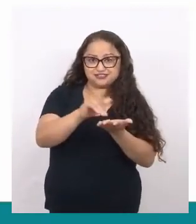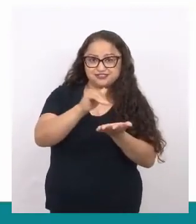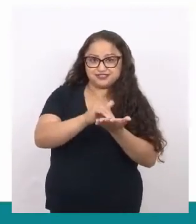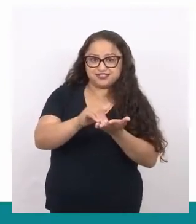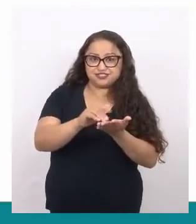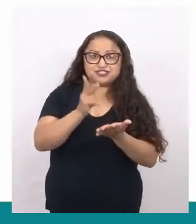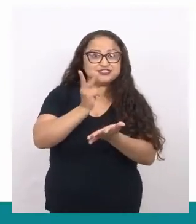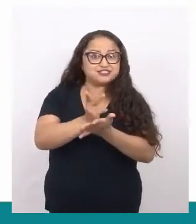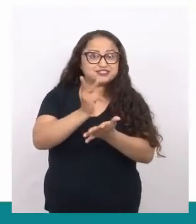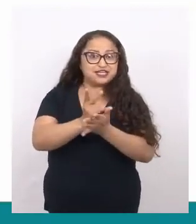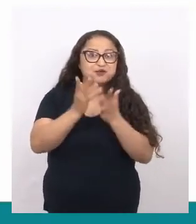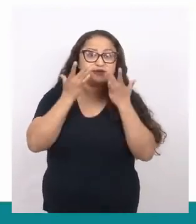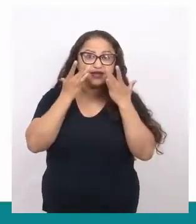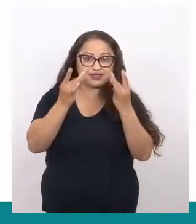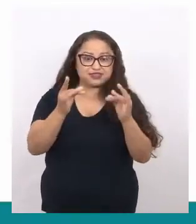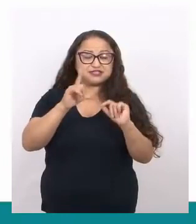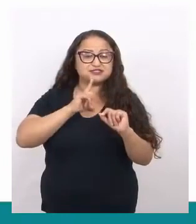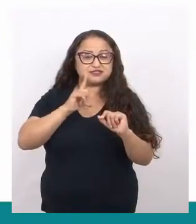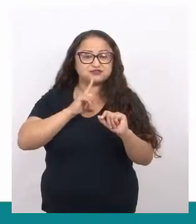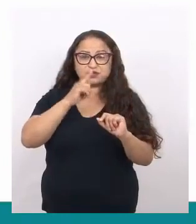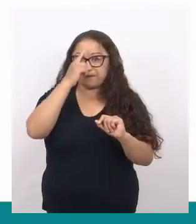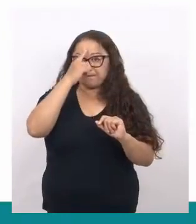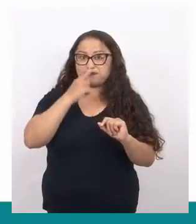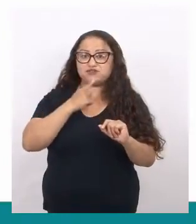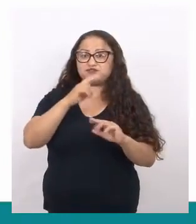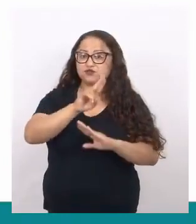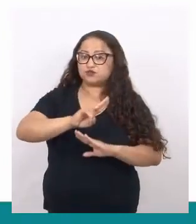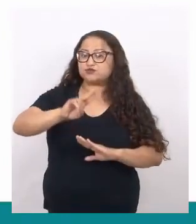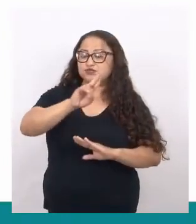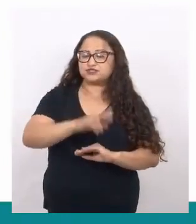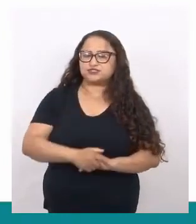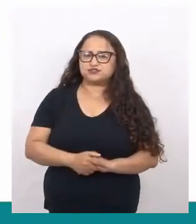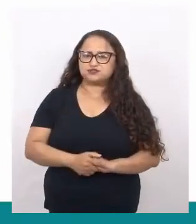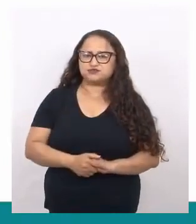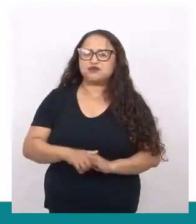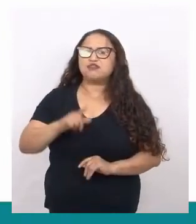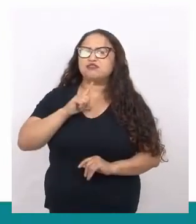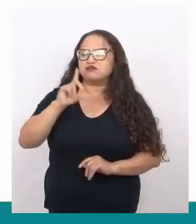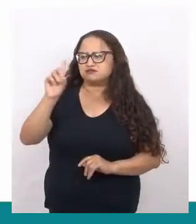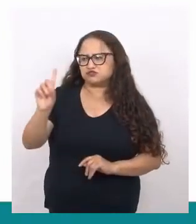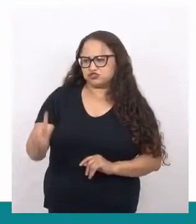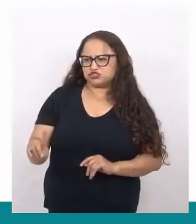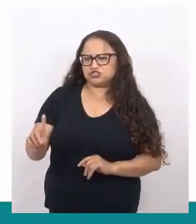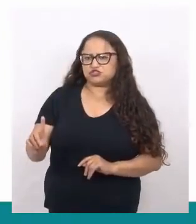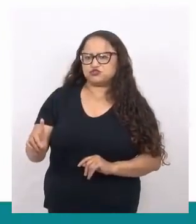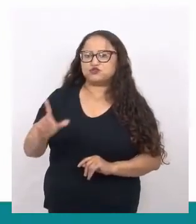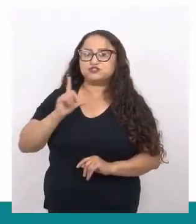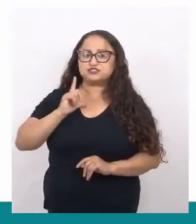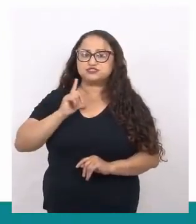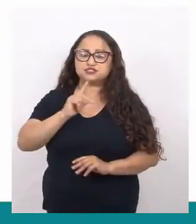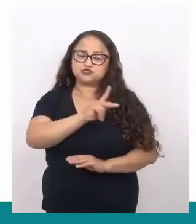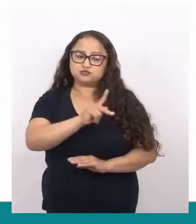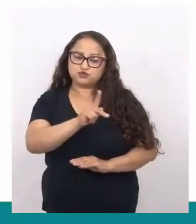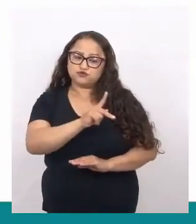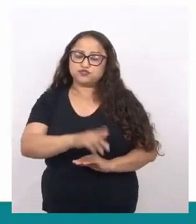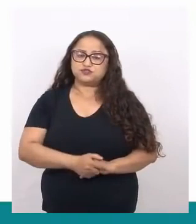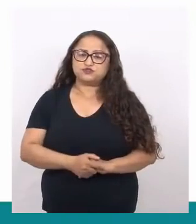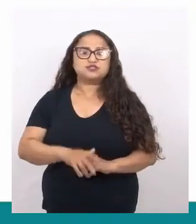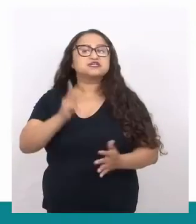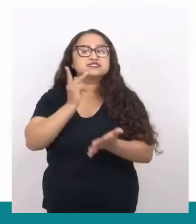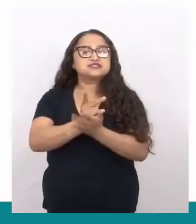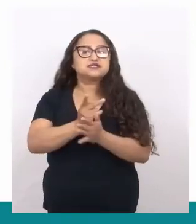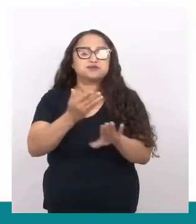muita atenção no perfil que vocês estão utilizando. A gente tem diretor que tem perfil de docente, então sempre quando for acessar